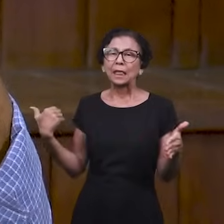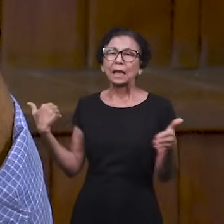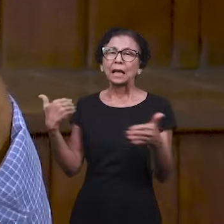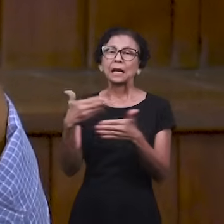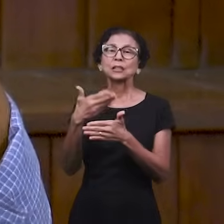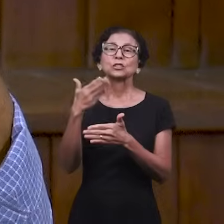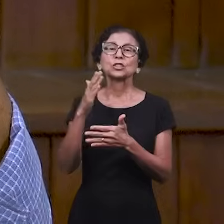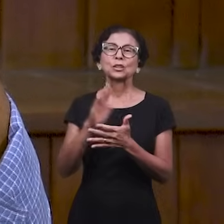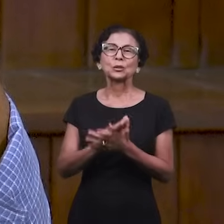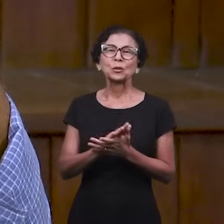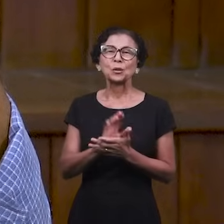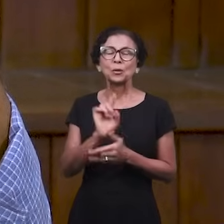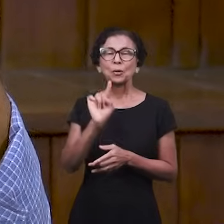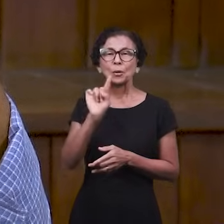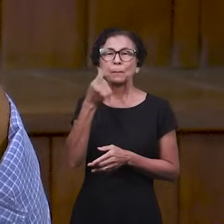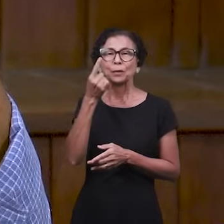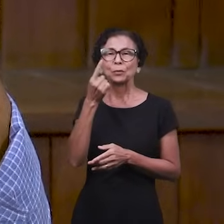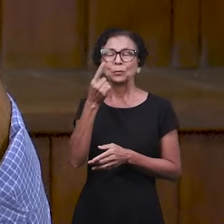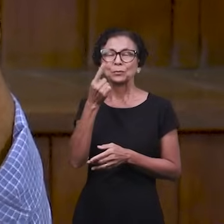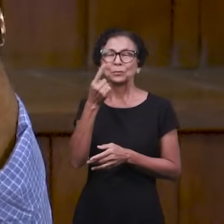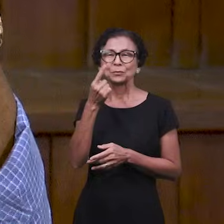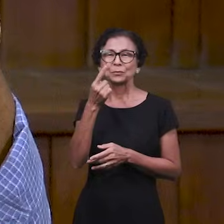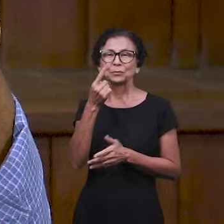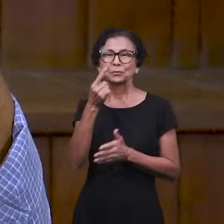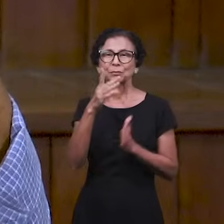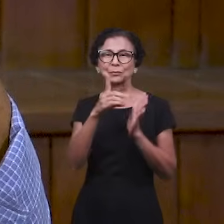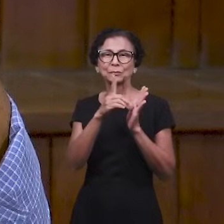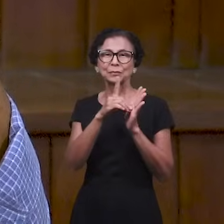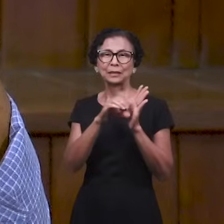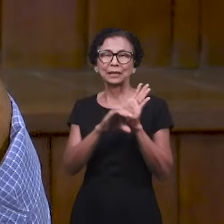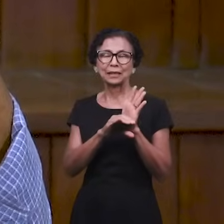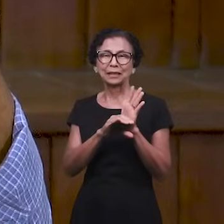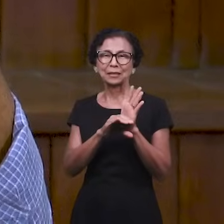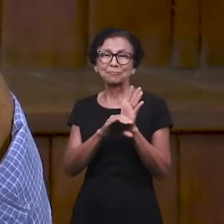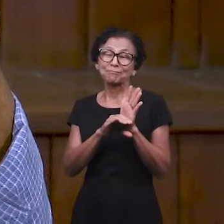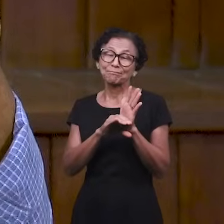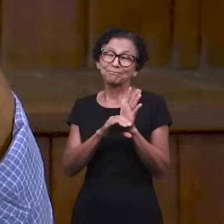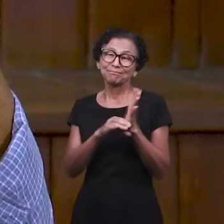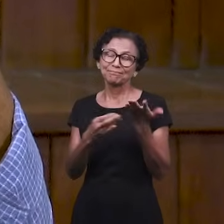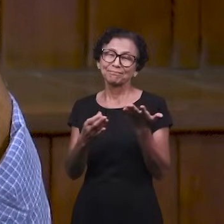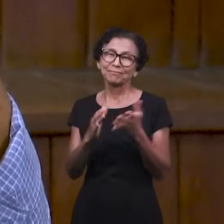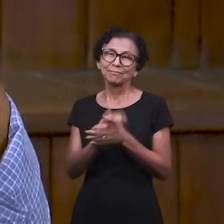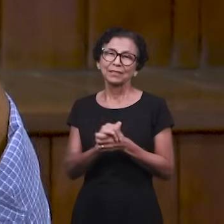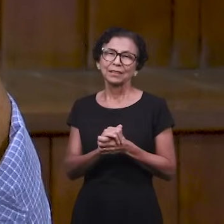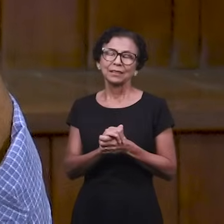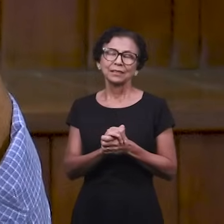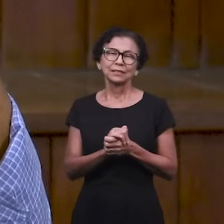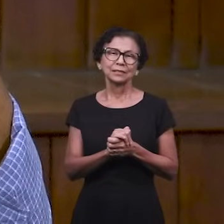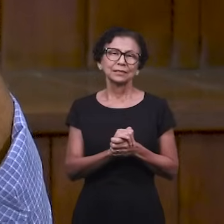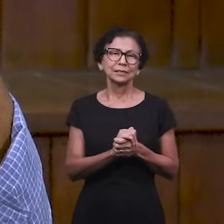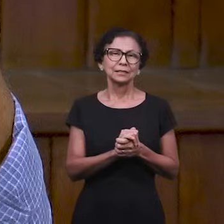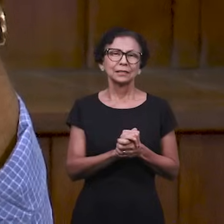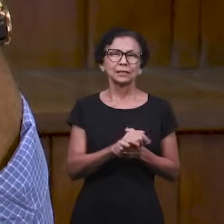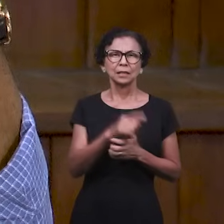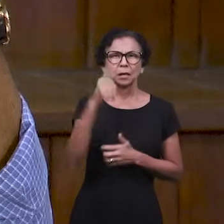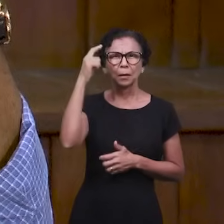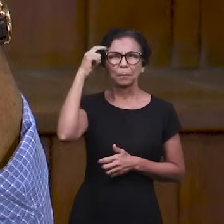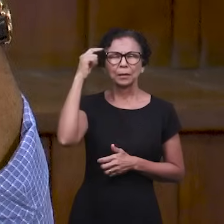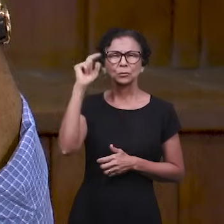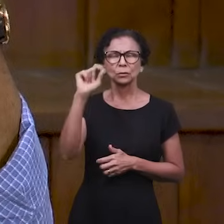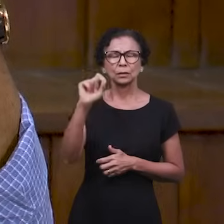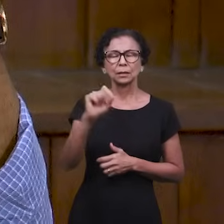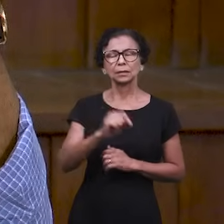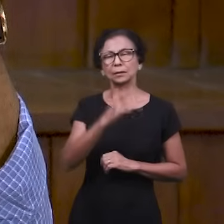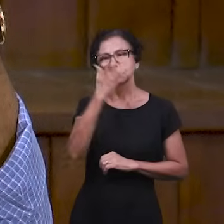aconteceu nada daquilo, entrar em desespero, porque o negócio foi difícil ali. Mas o homem pensa que o mundo vai se acabar. Aqui